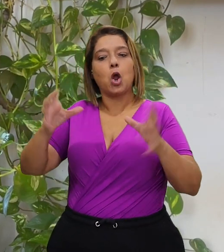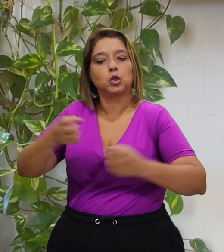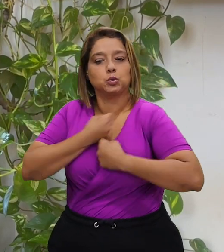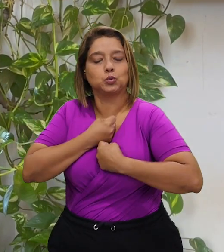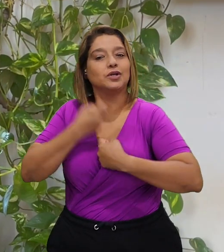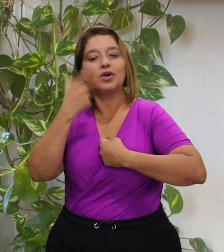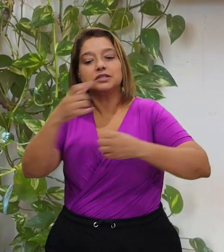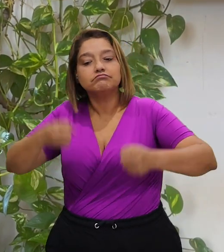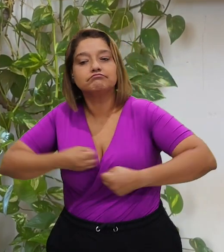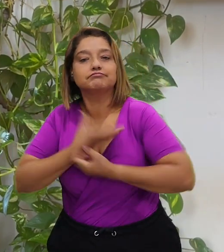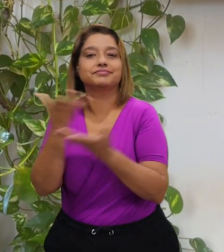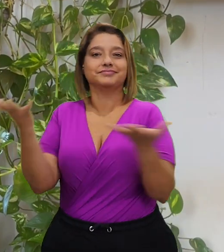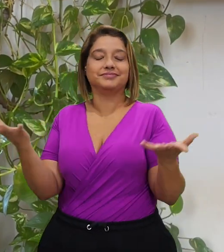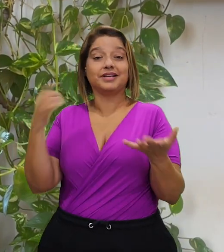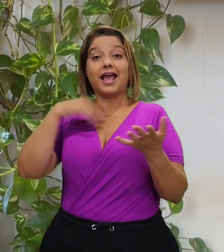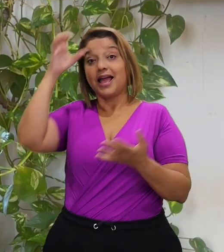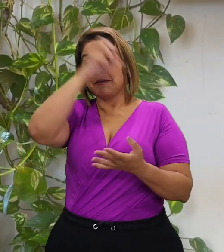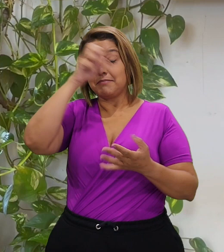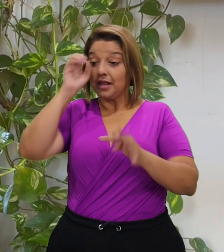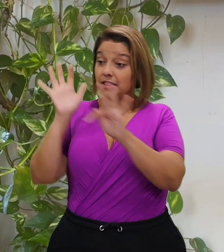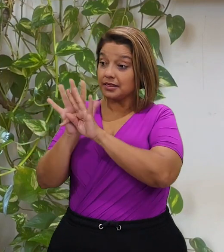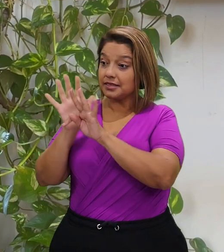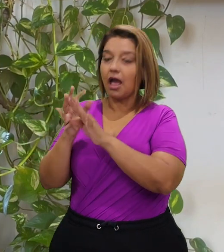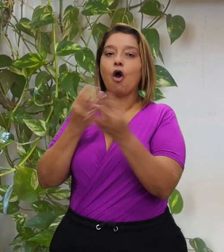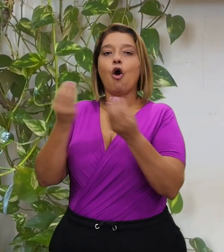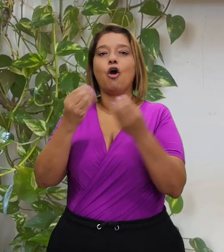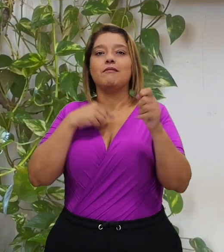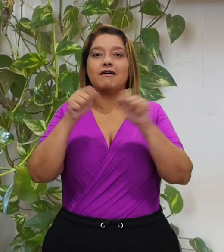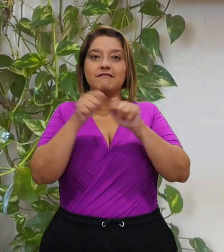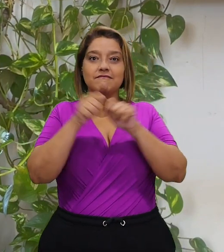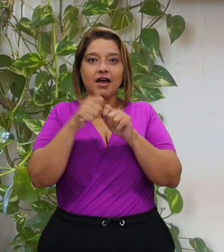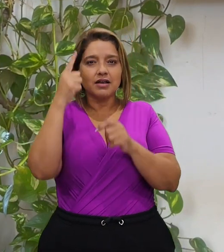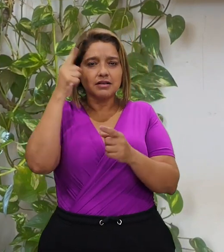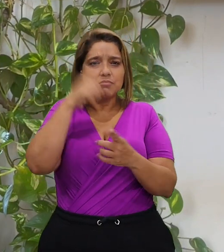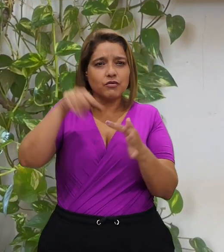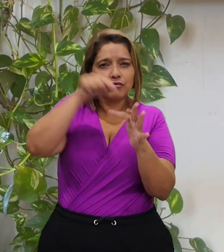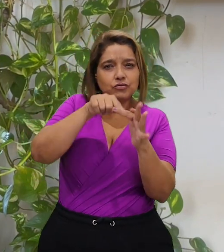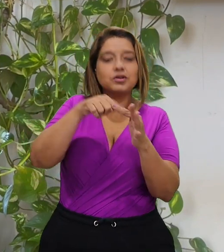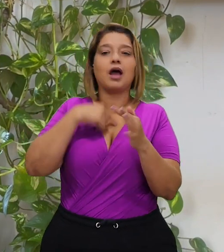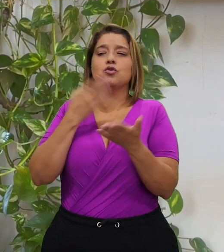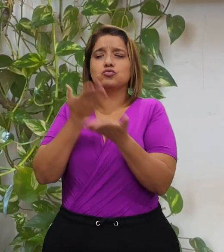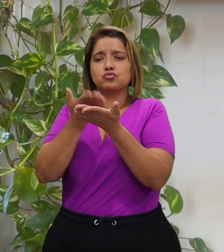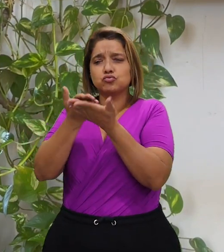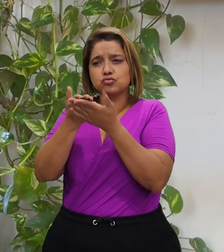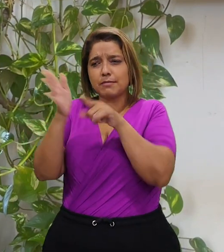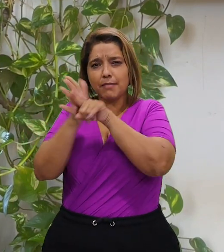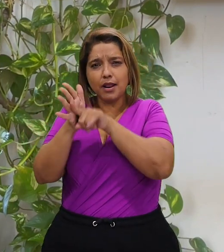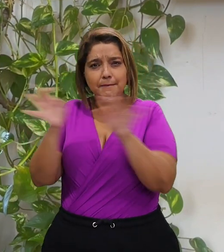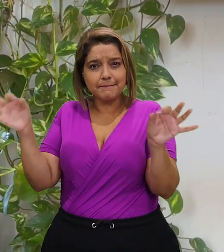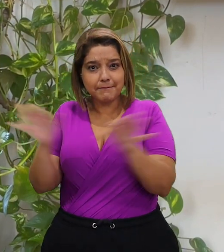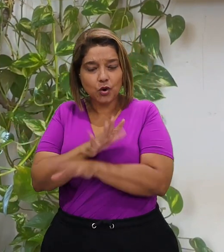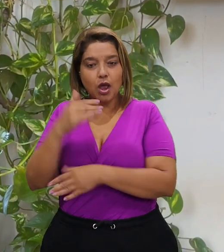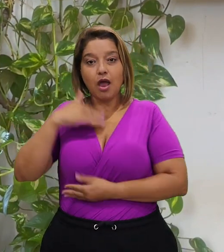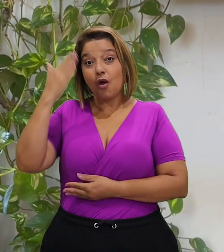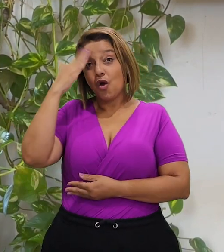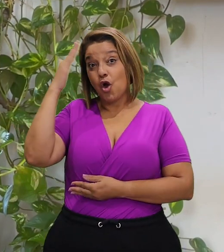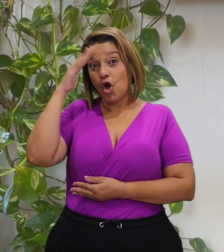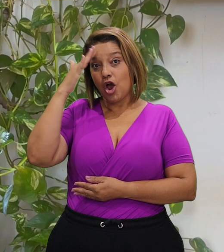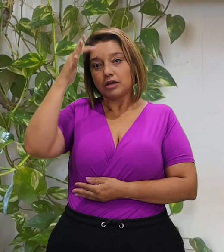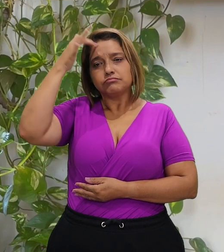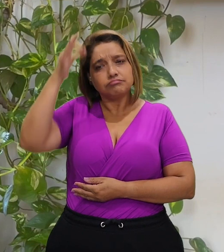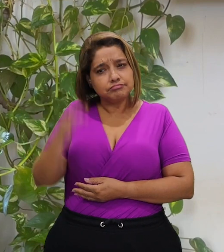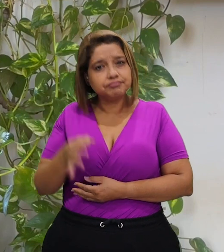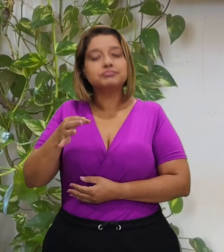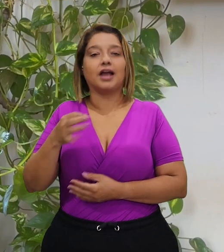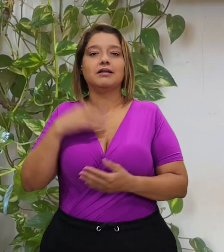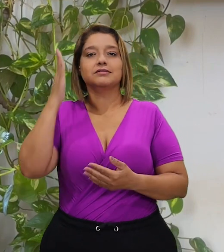naquele instante. Agora, a técnica, que eu acho que é um ponto bem bacana a gente conversar sobre técnica, né? Não é só você chegar e fazer.